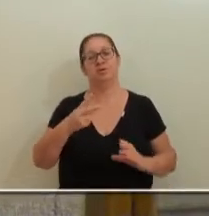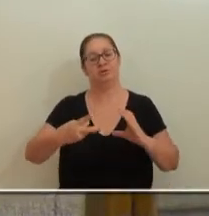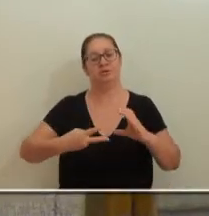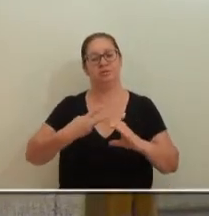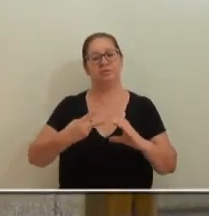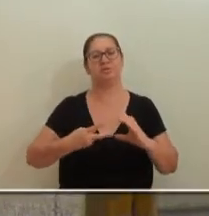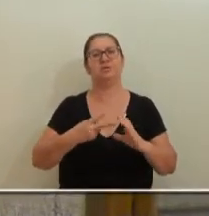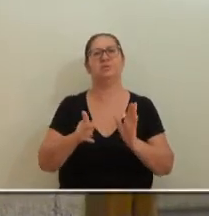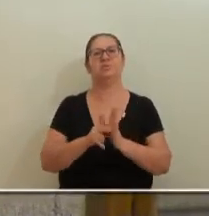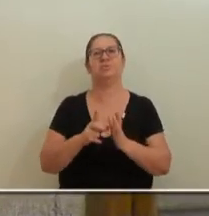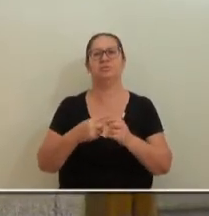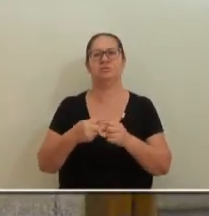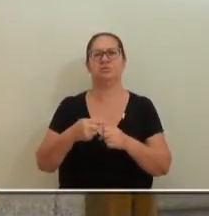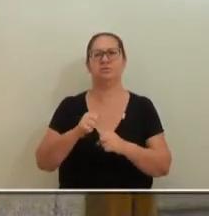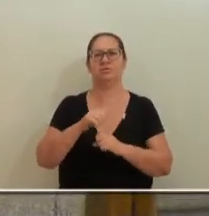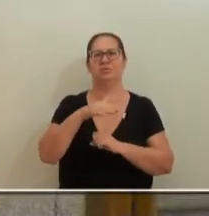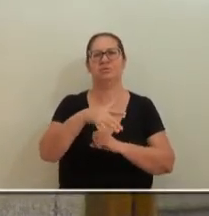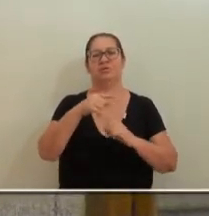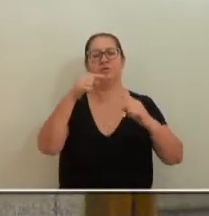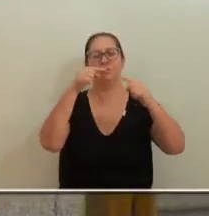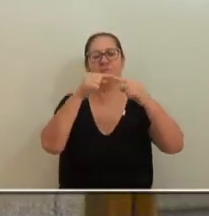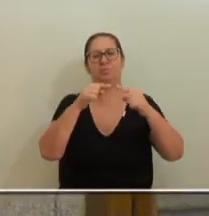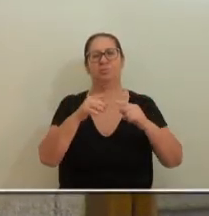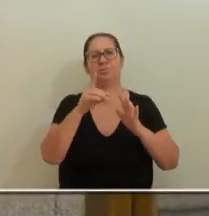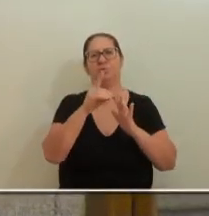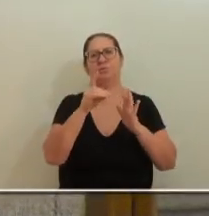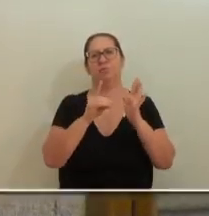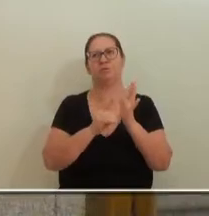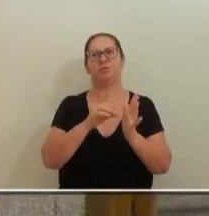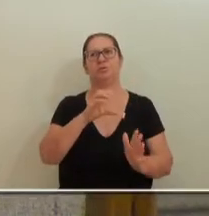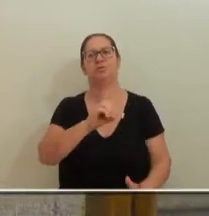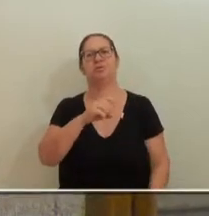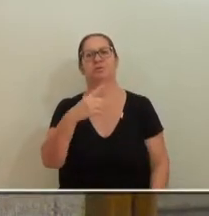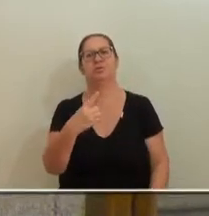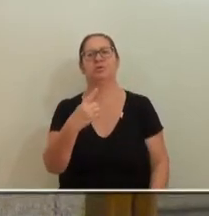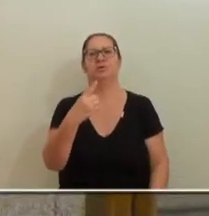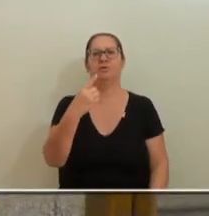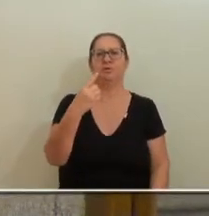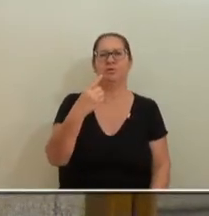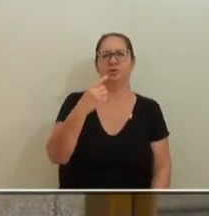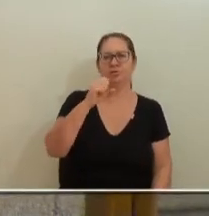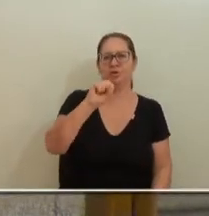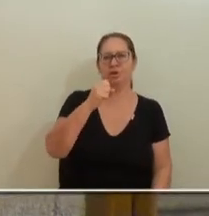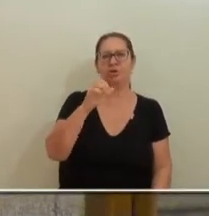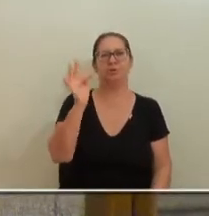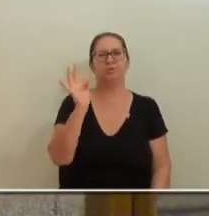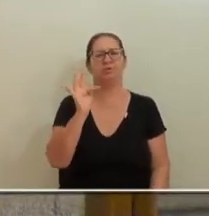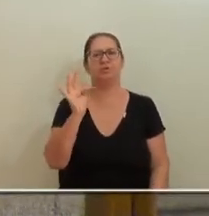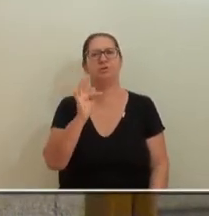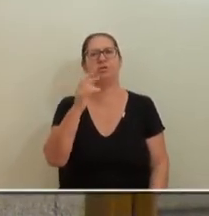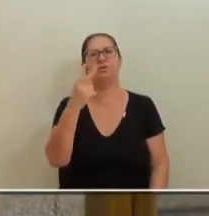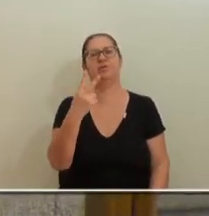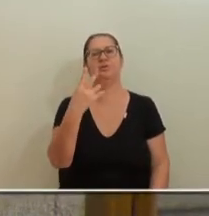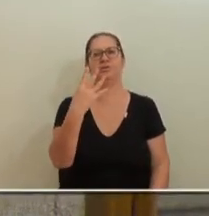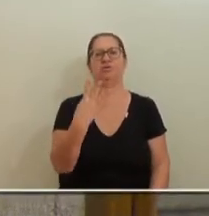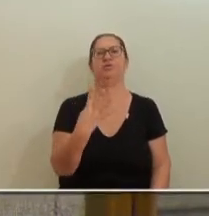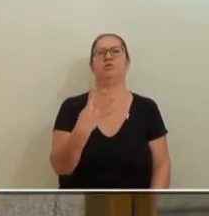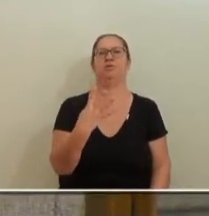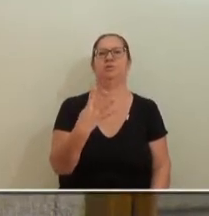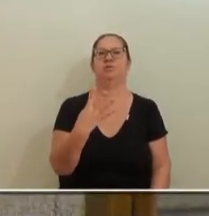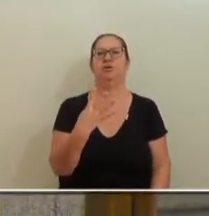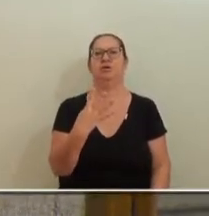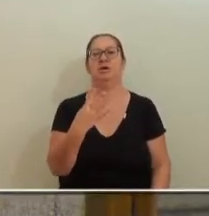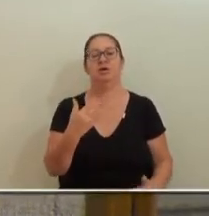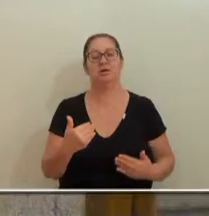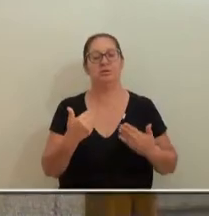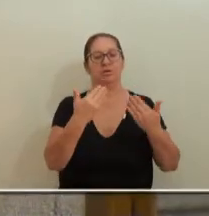Municipal de Foz do Iguaçu, de acordo com o Decreto Legislativo 01, promulgado em 8 de fevereiro de 2024, confere